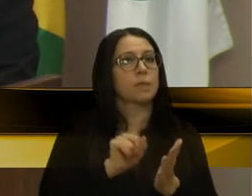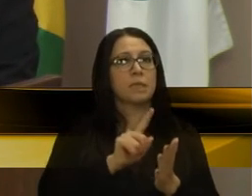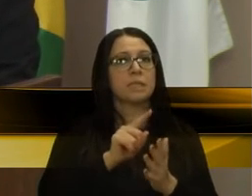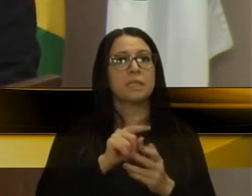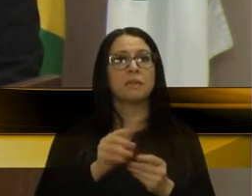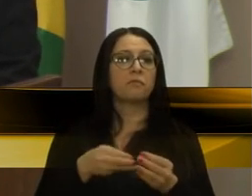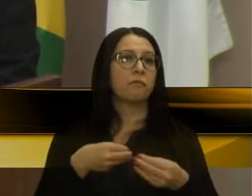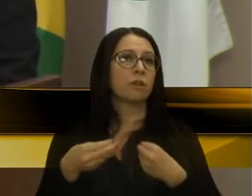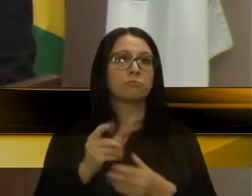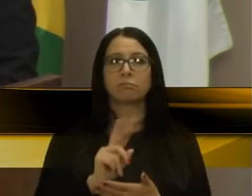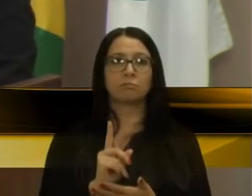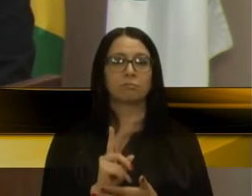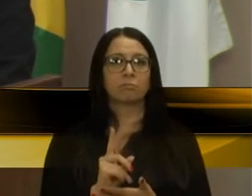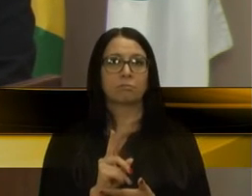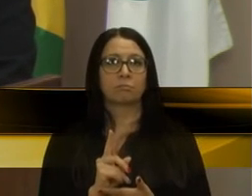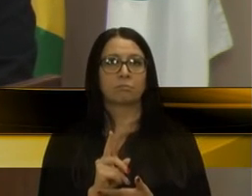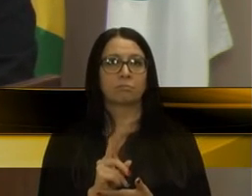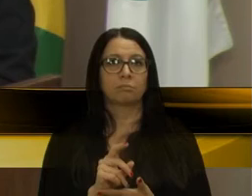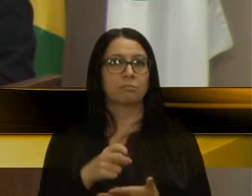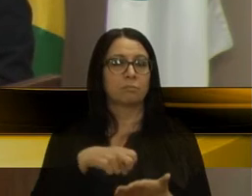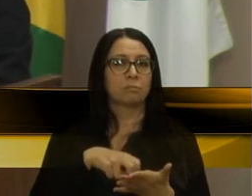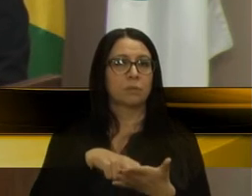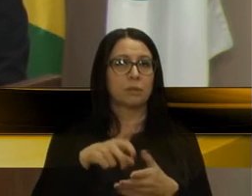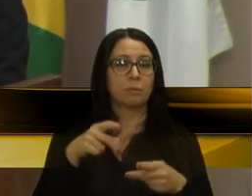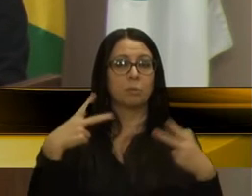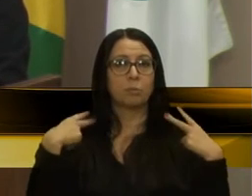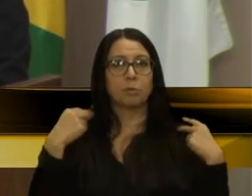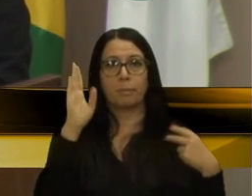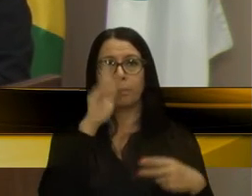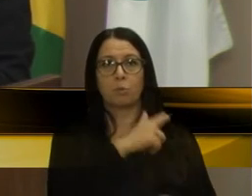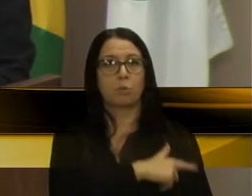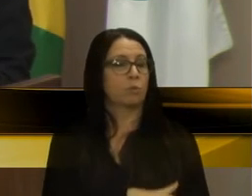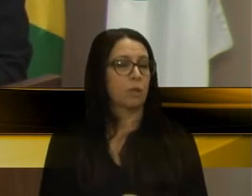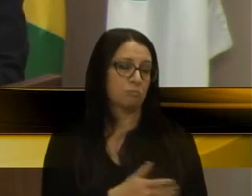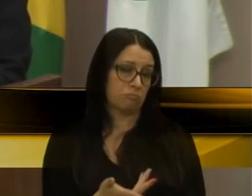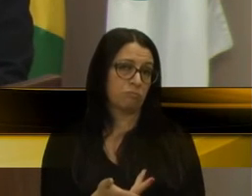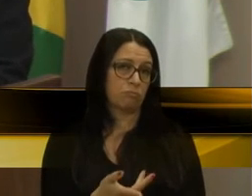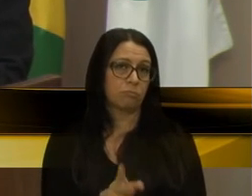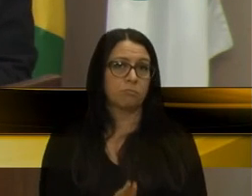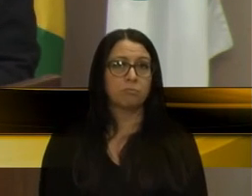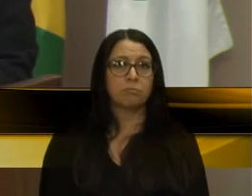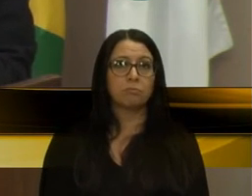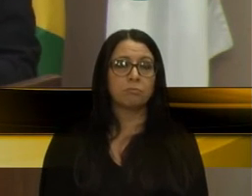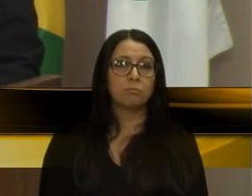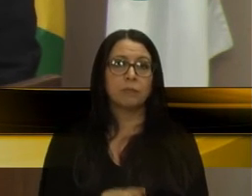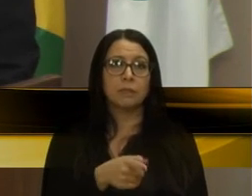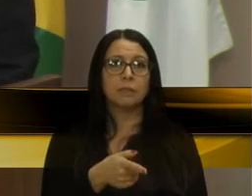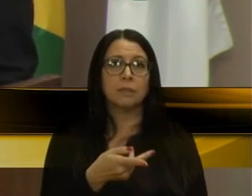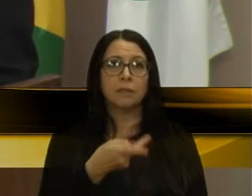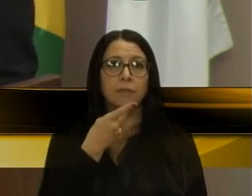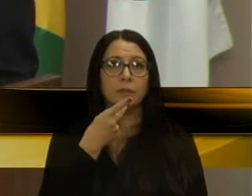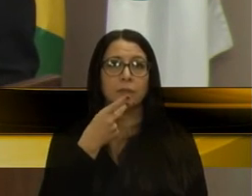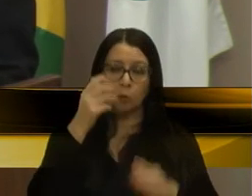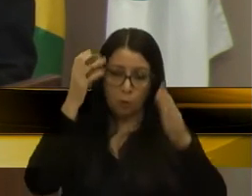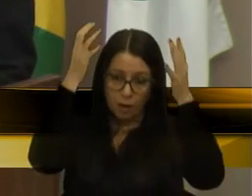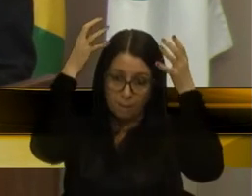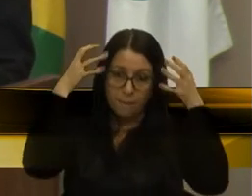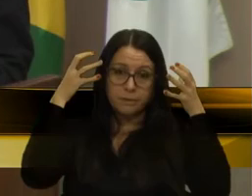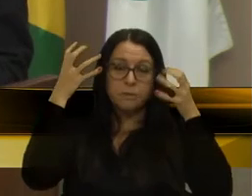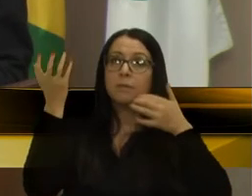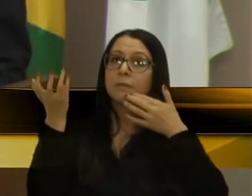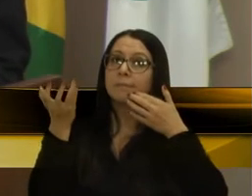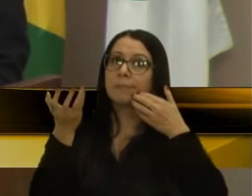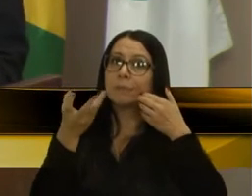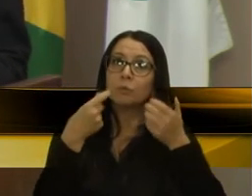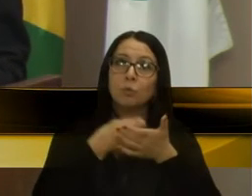ser flexibilizada a punição para motorista mal educado. Então, até a questão do capacete. Olha